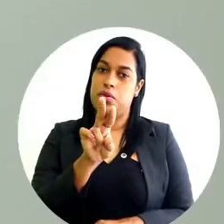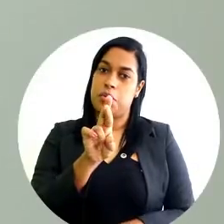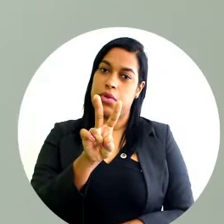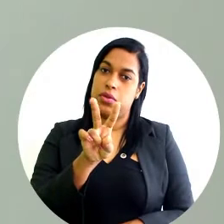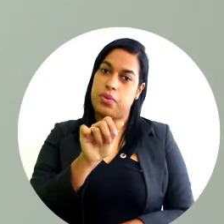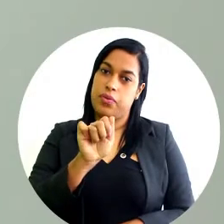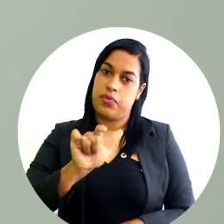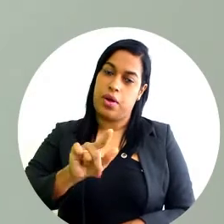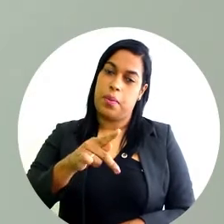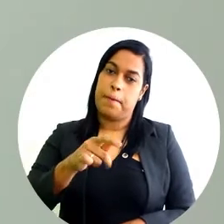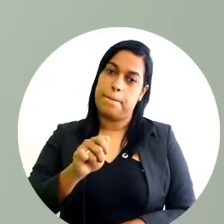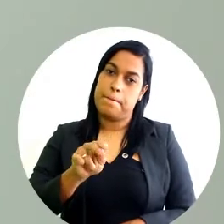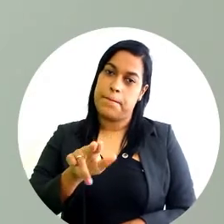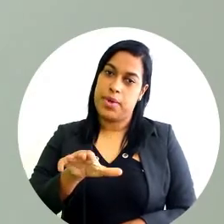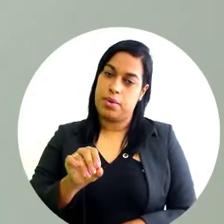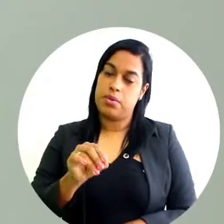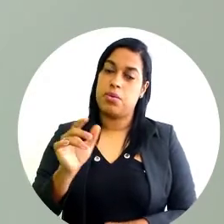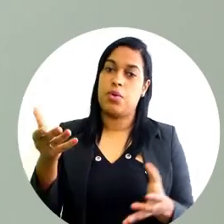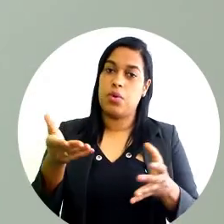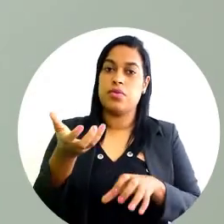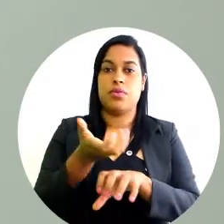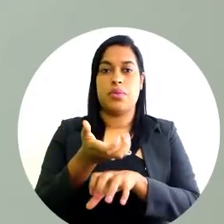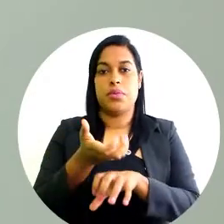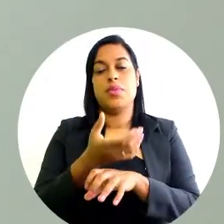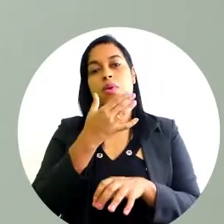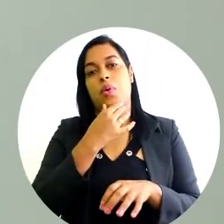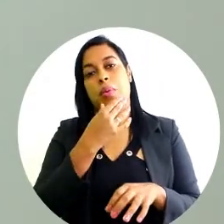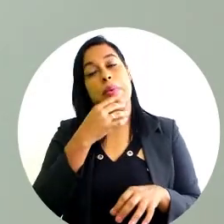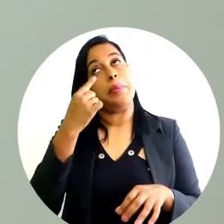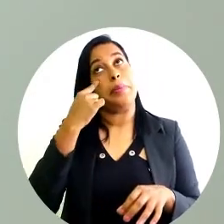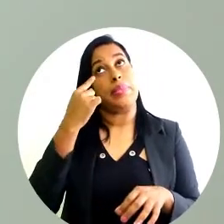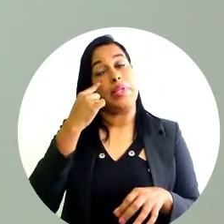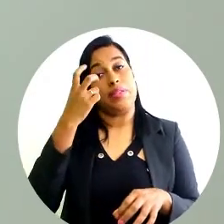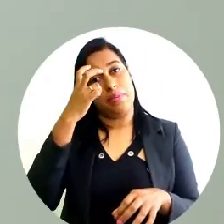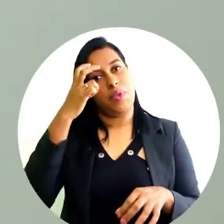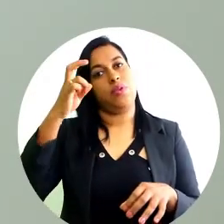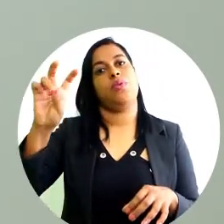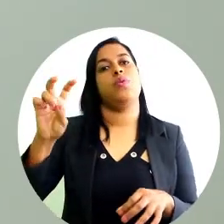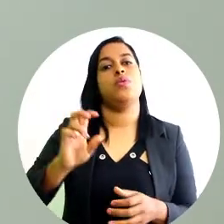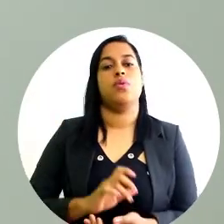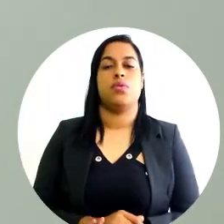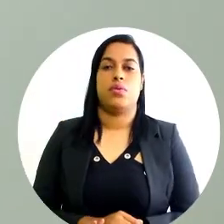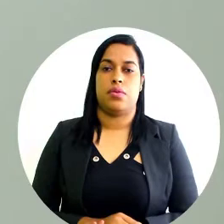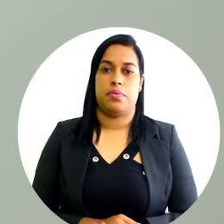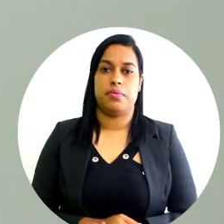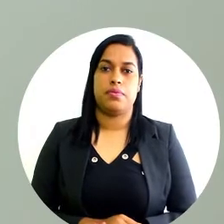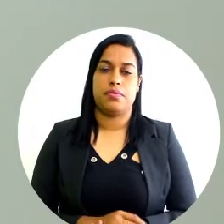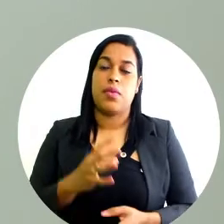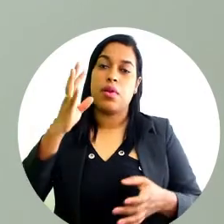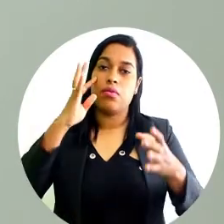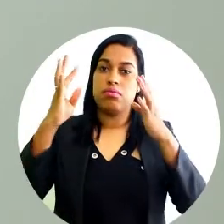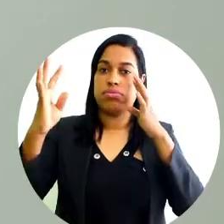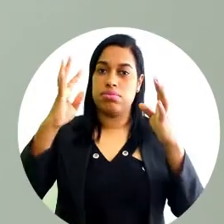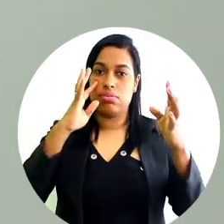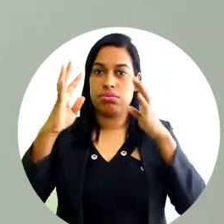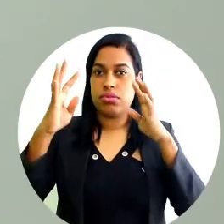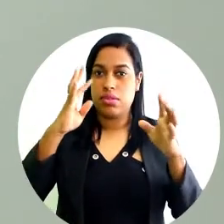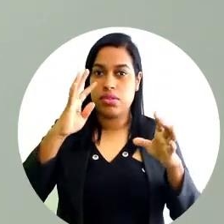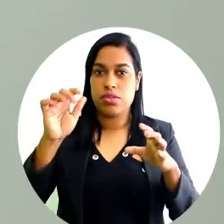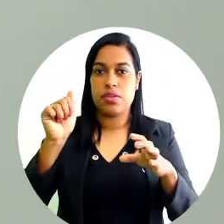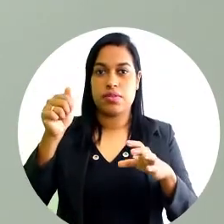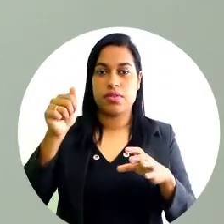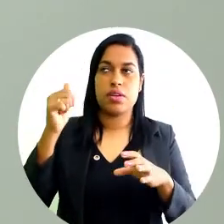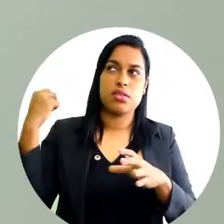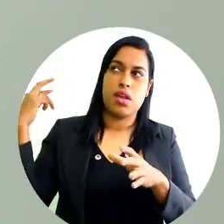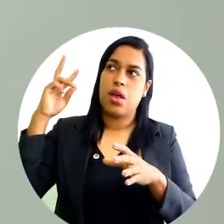Olá, meu nome é Durval Paulo e nós vamos trabalhar a disciplina de Homem, Pensamento e Cultura, abordagens